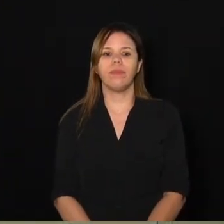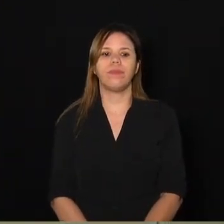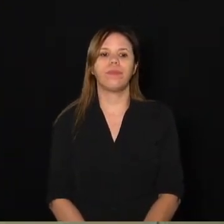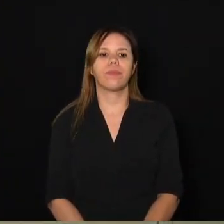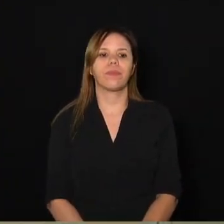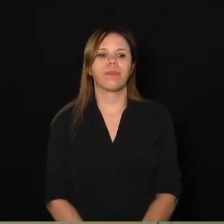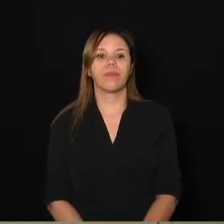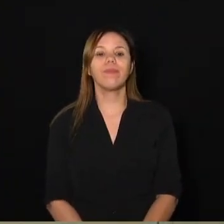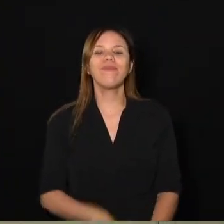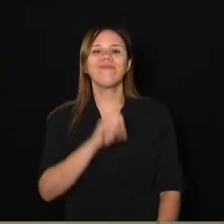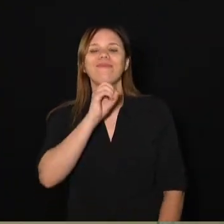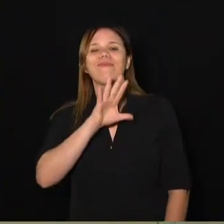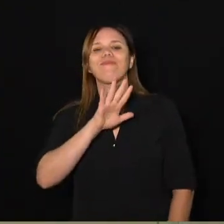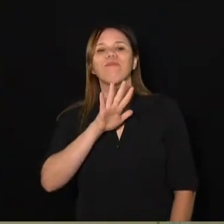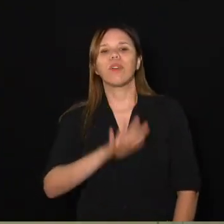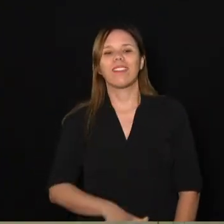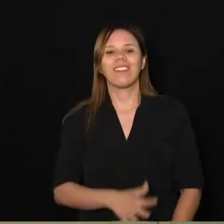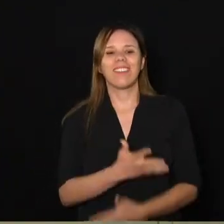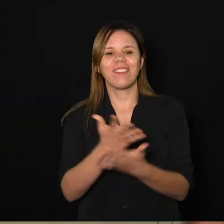Boa tarde a todos